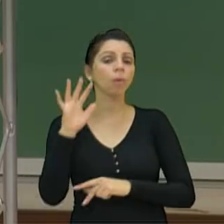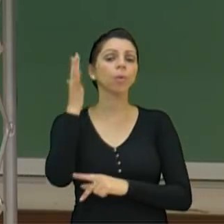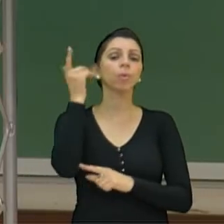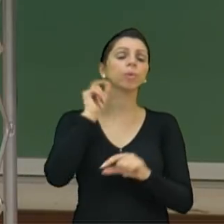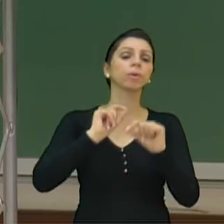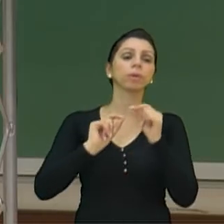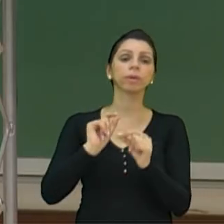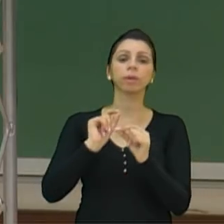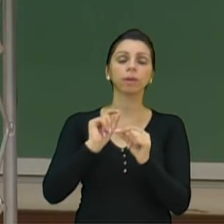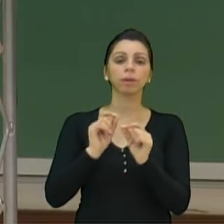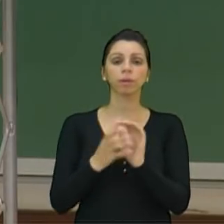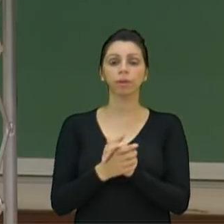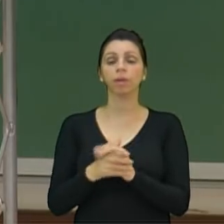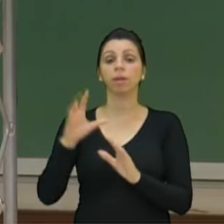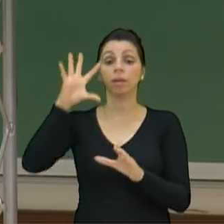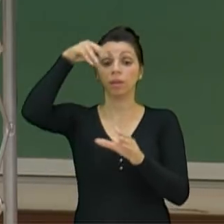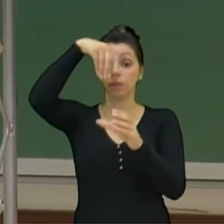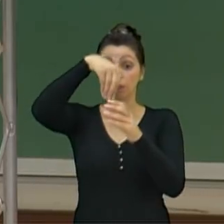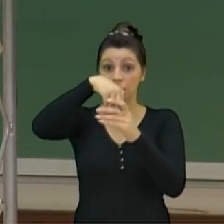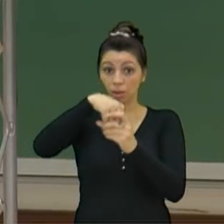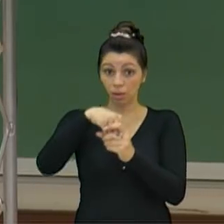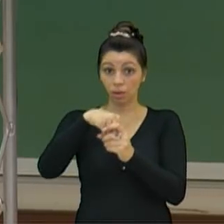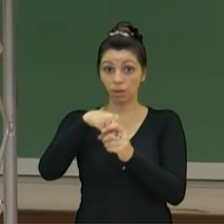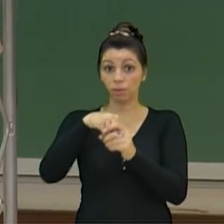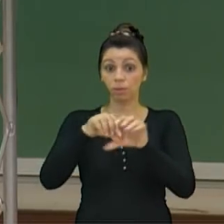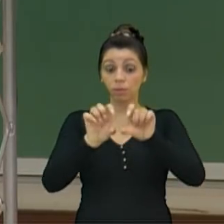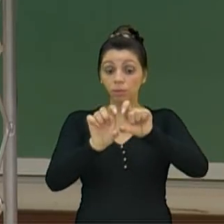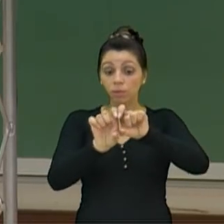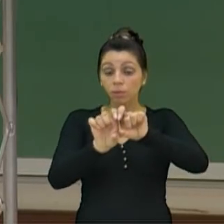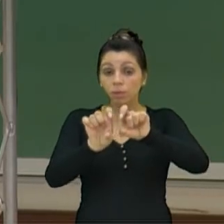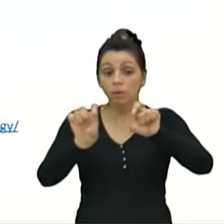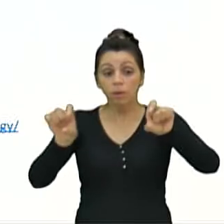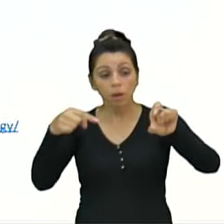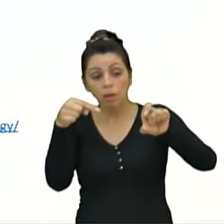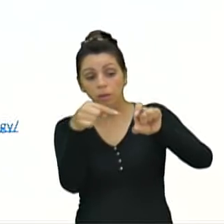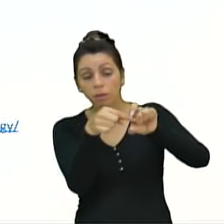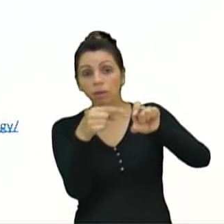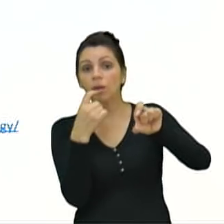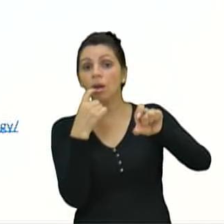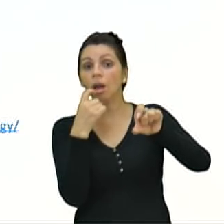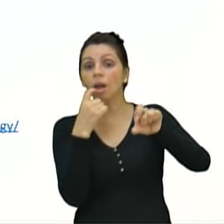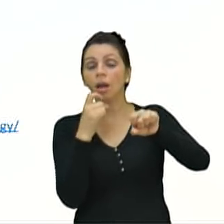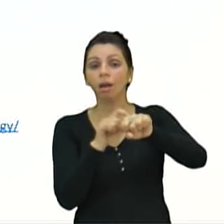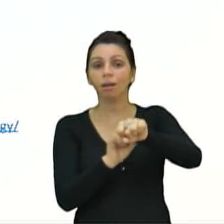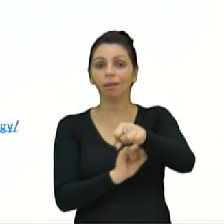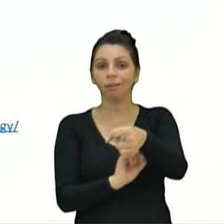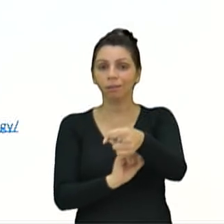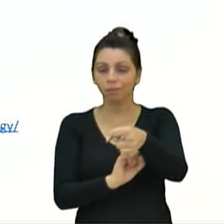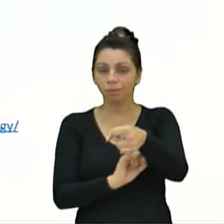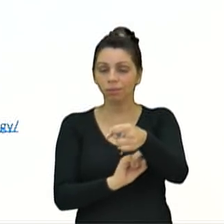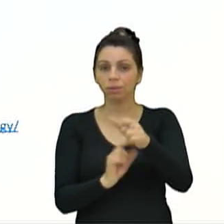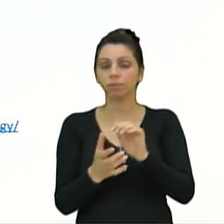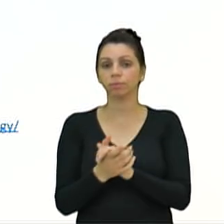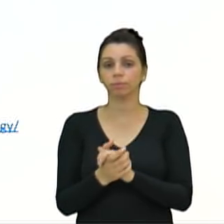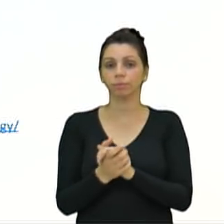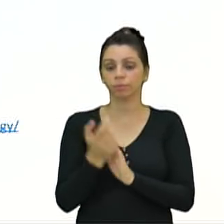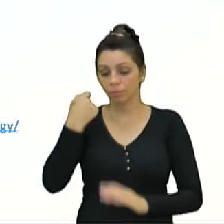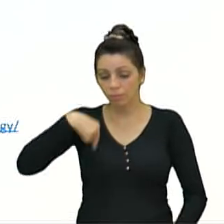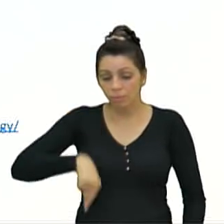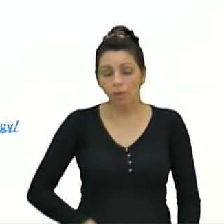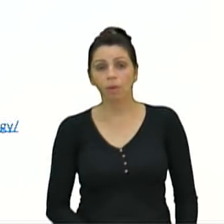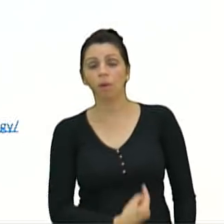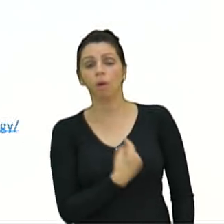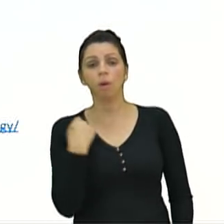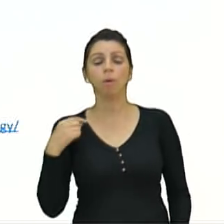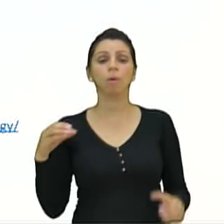acontece dentro de vasos sanguíneos, tá? E um percurso completo do sangue, ele vai